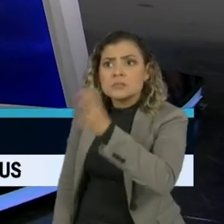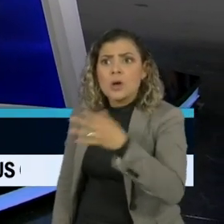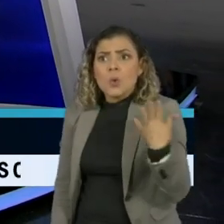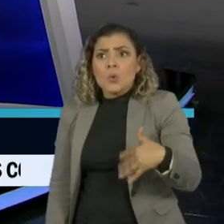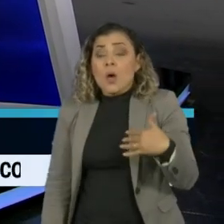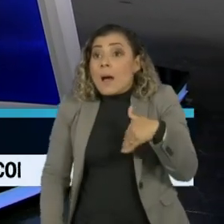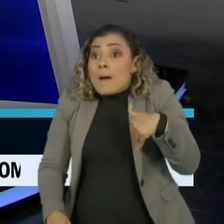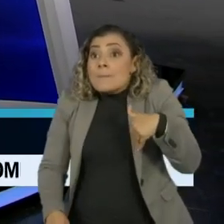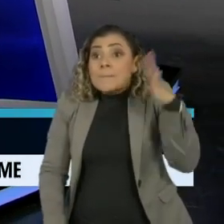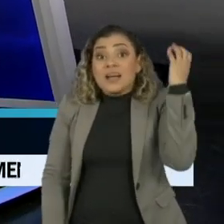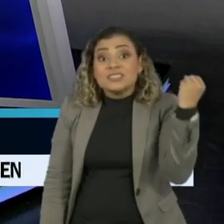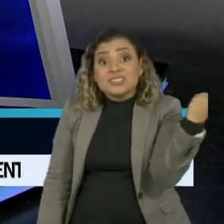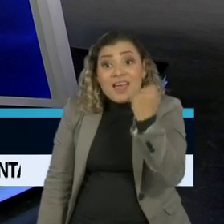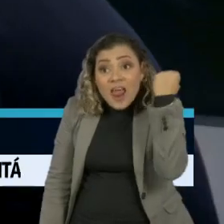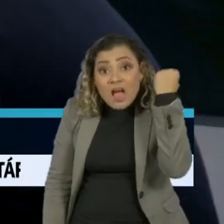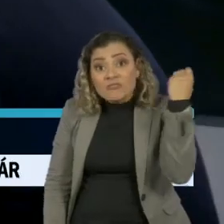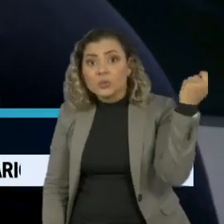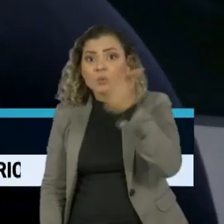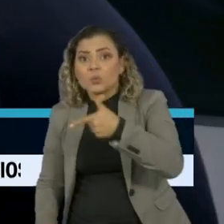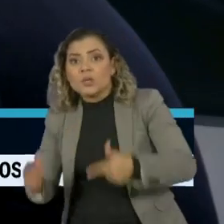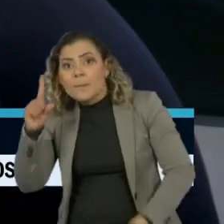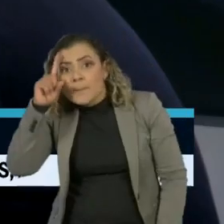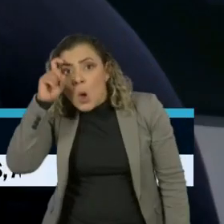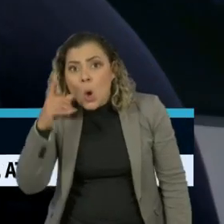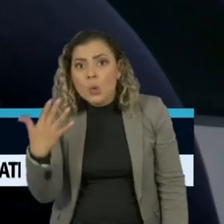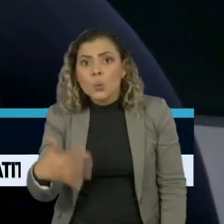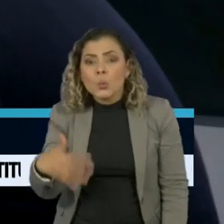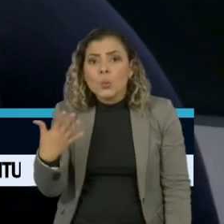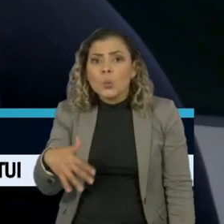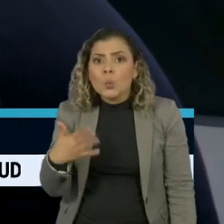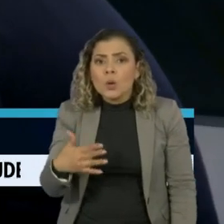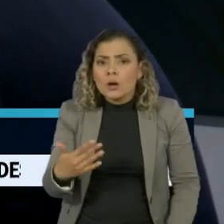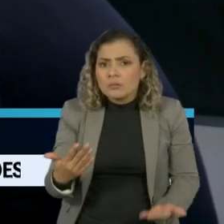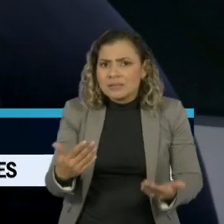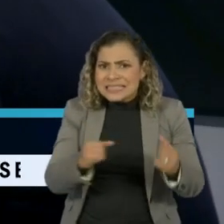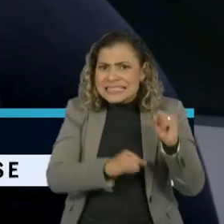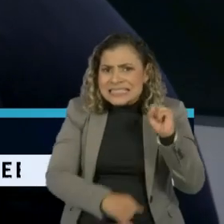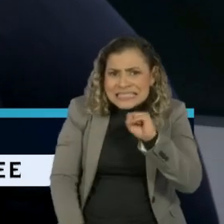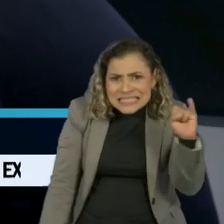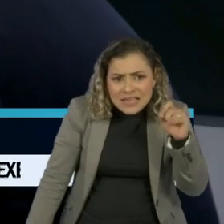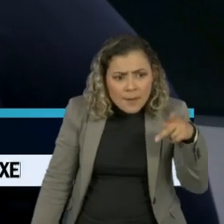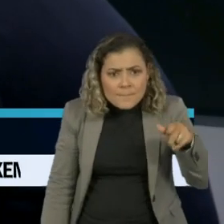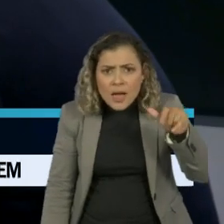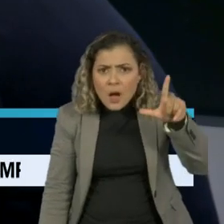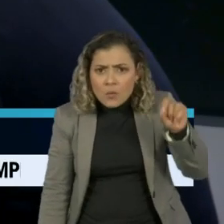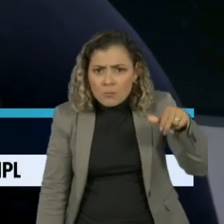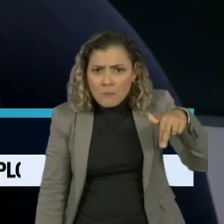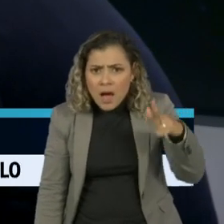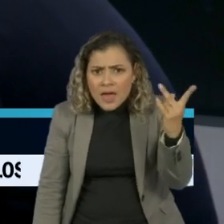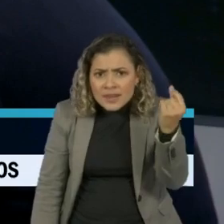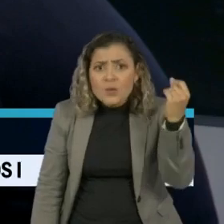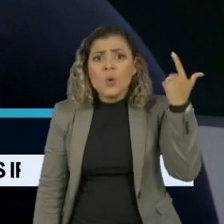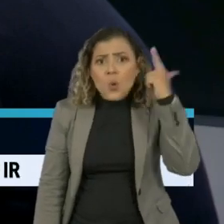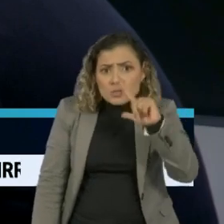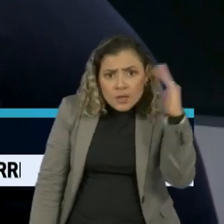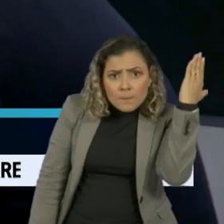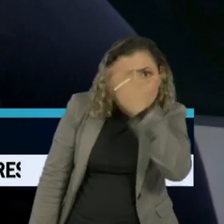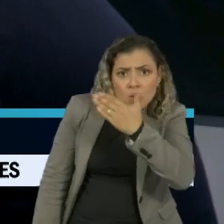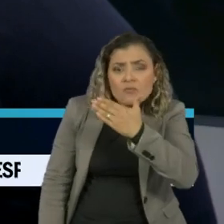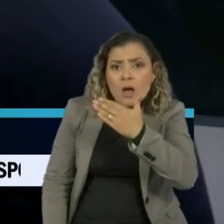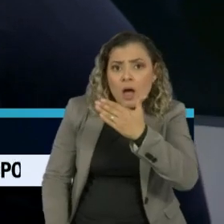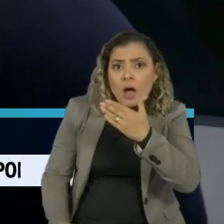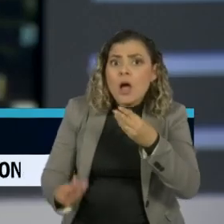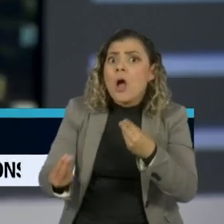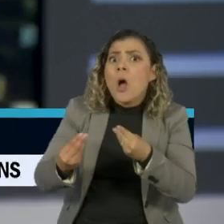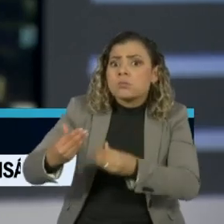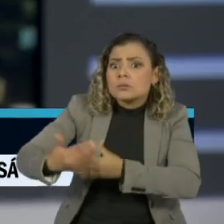feitas pelo ex-ministro Sérgio Moro. Se ele conseguir provar, se Paulo Marinho conseguir provar essas declarações, quais serão os próximos